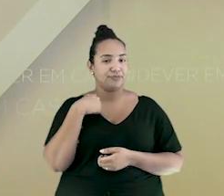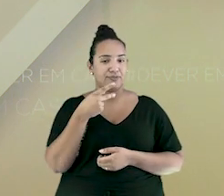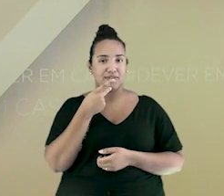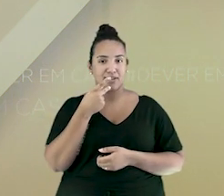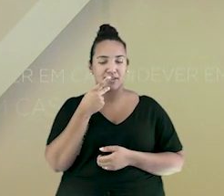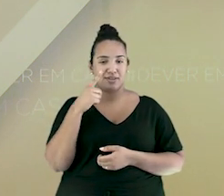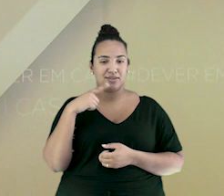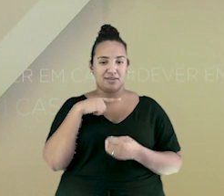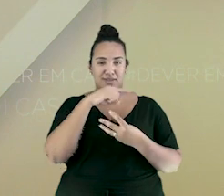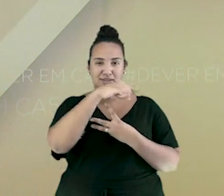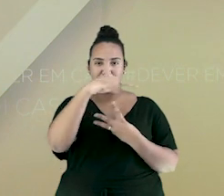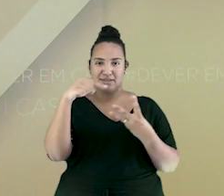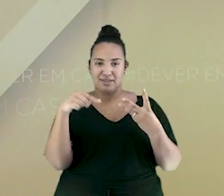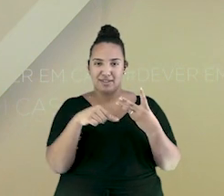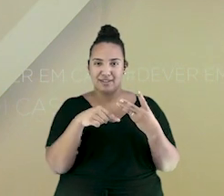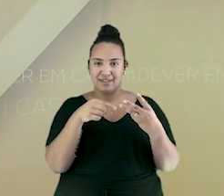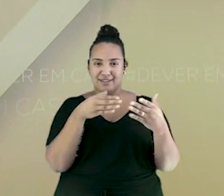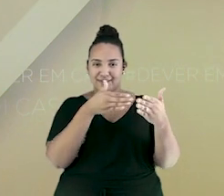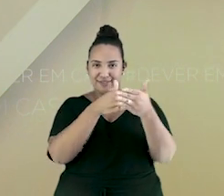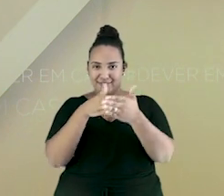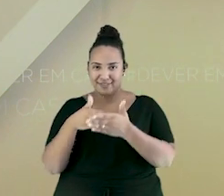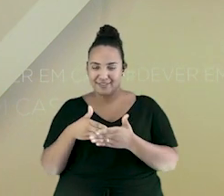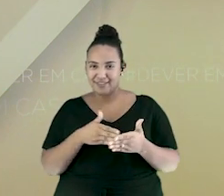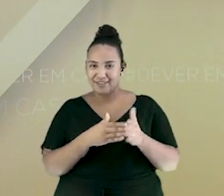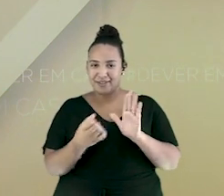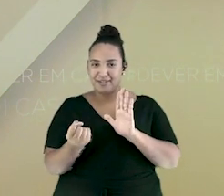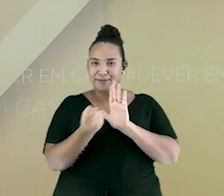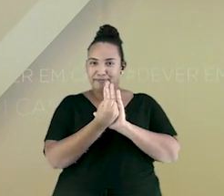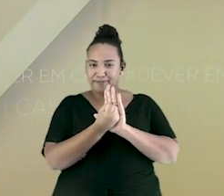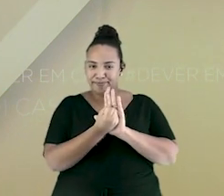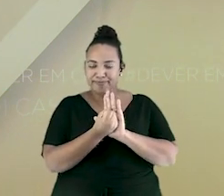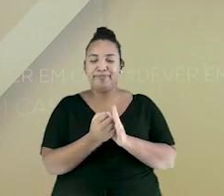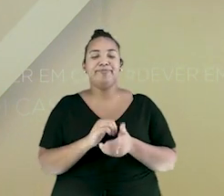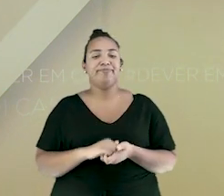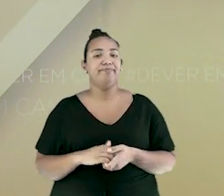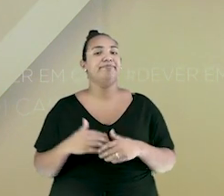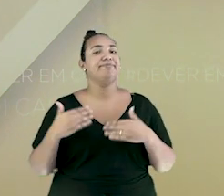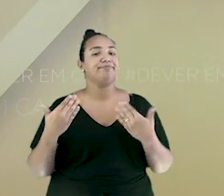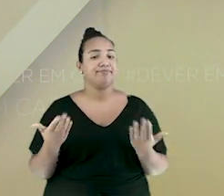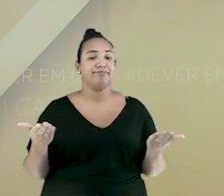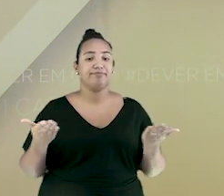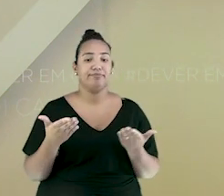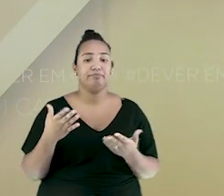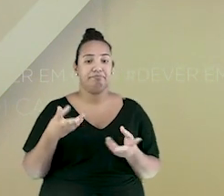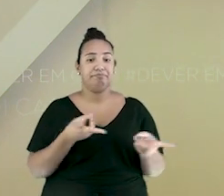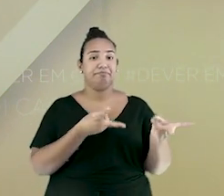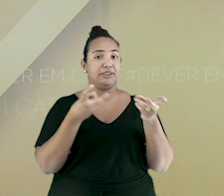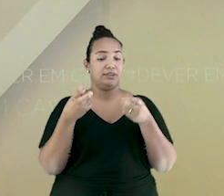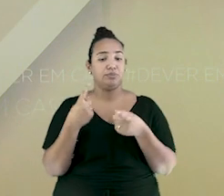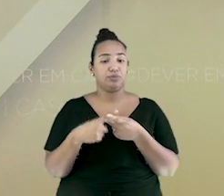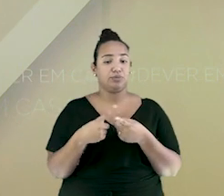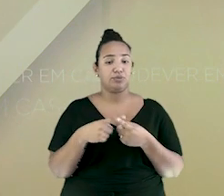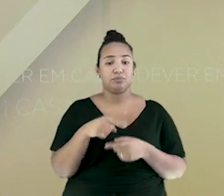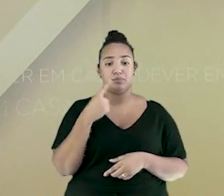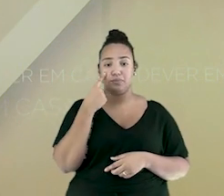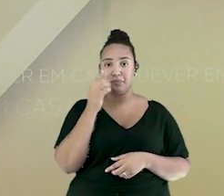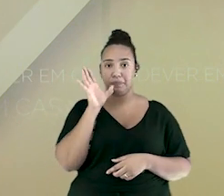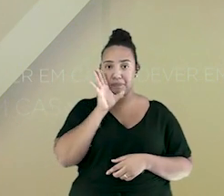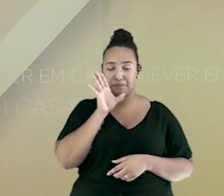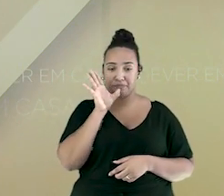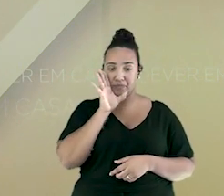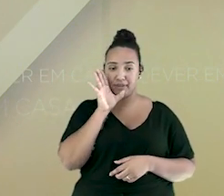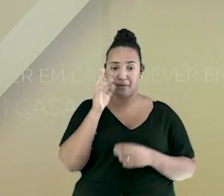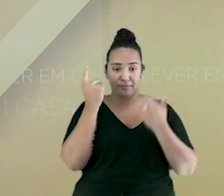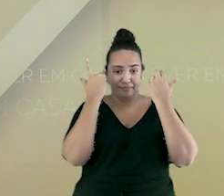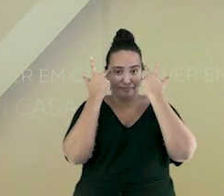Três Fronteiras? Pois é, aqui é possível observar o porquê. Olha que legal, um